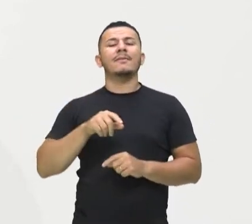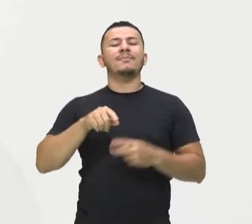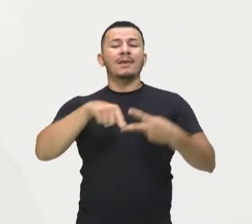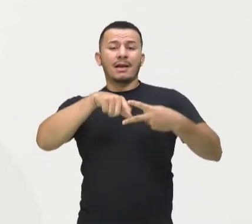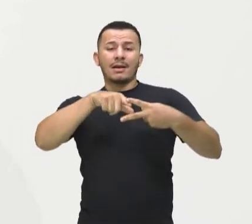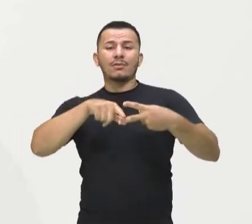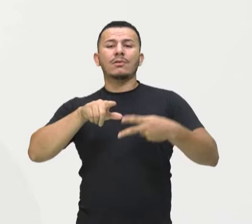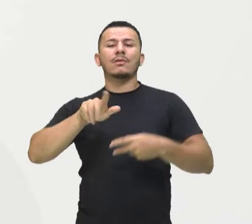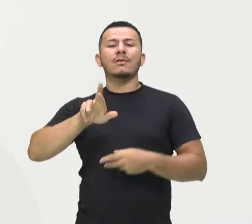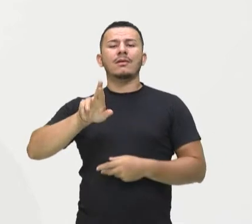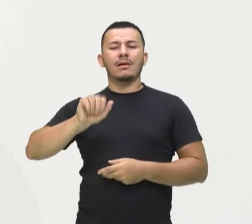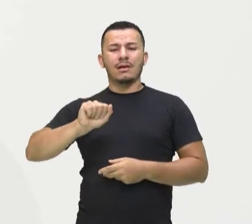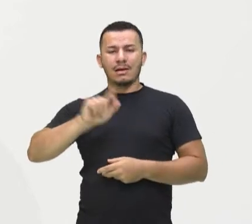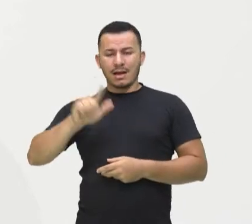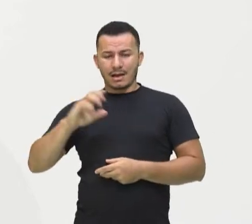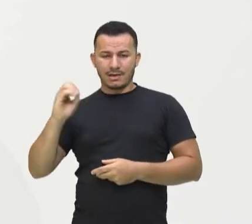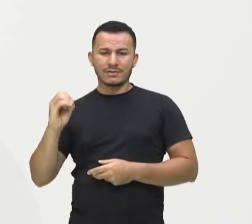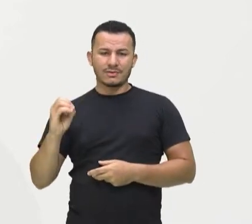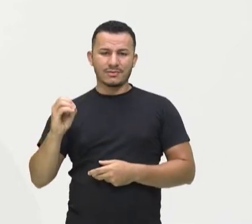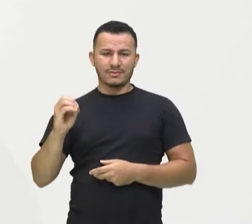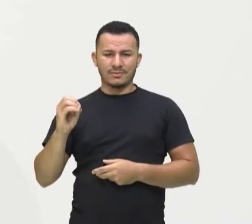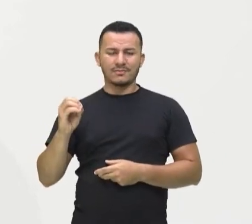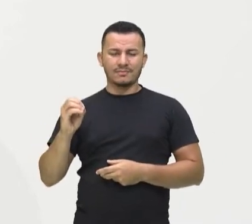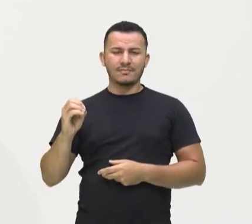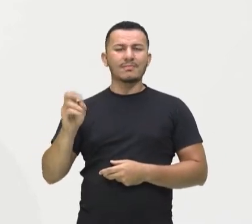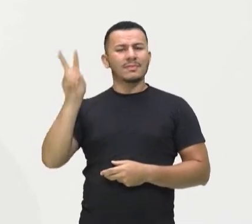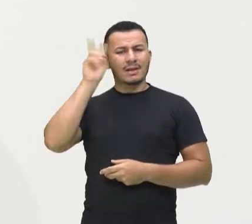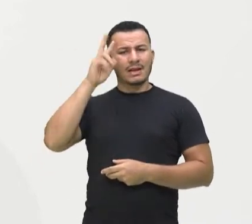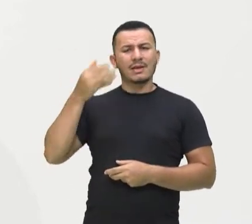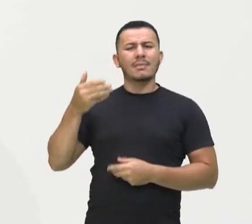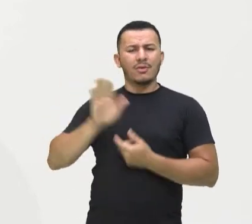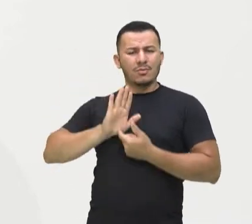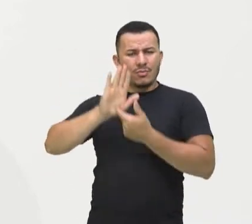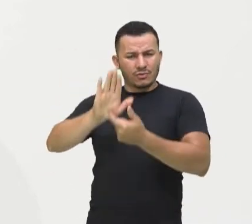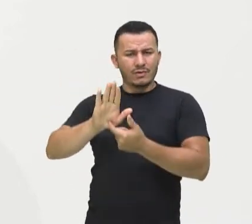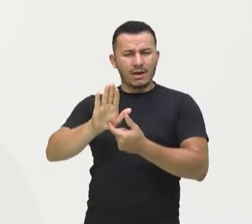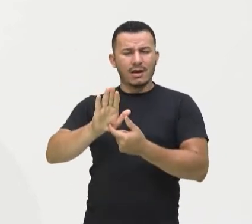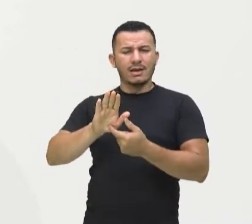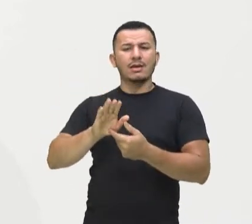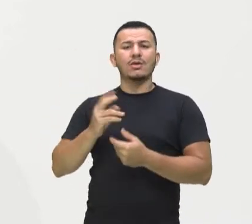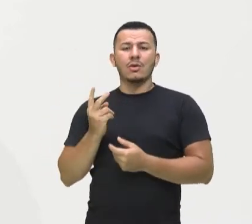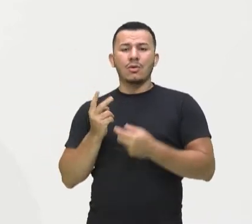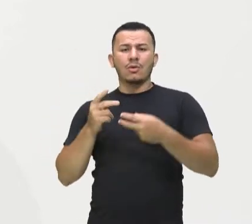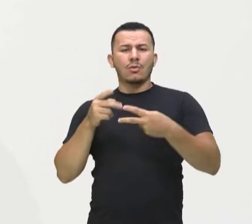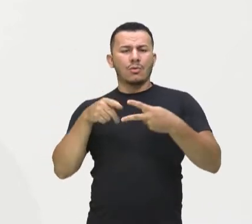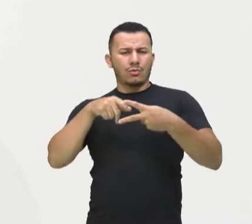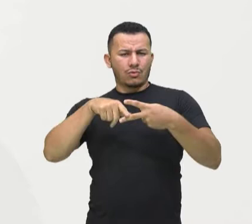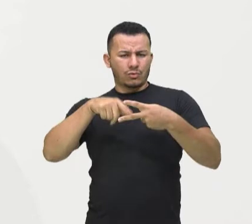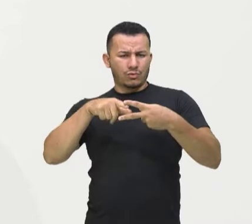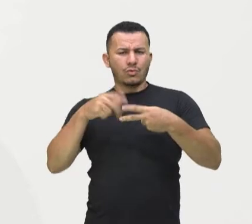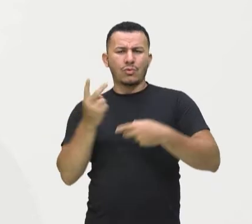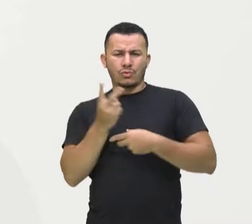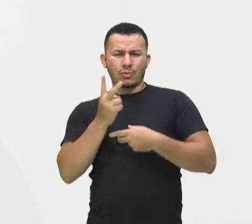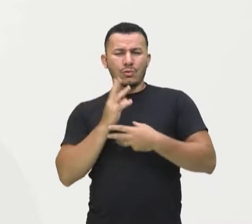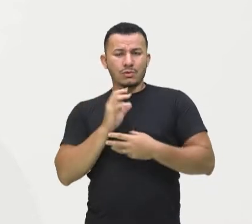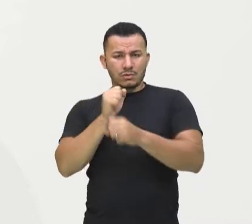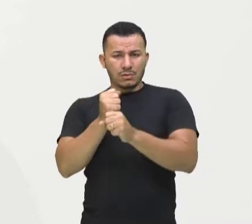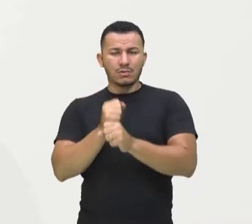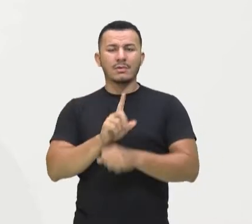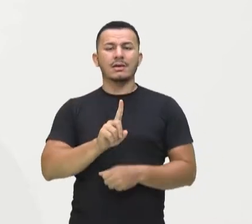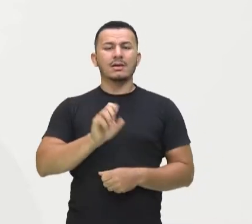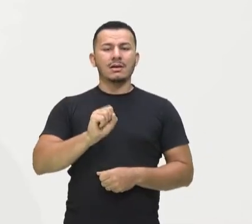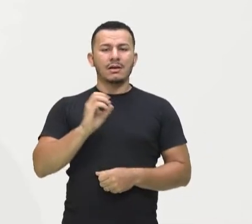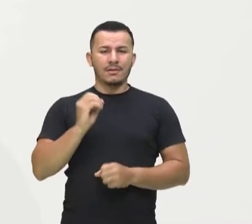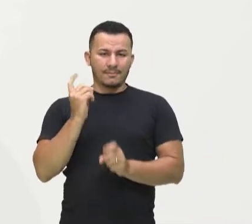gente já sabe, a gente viu, na, o professor mostrou para você, que a soma do ângulo interno com o ângulo externo é igual a